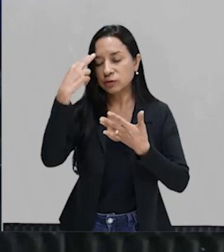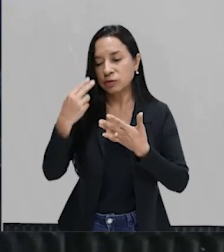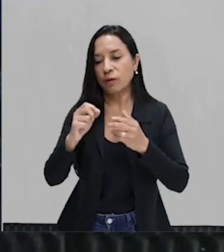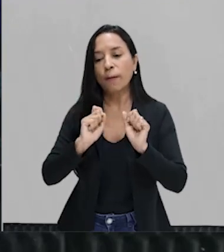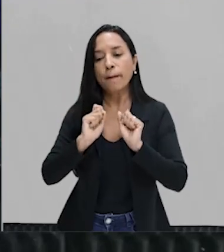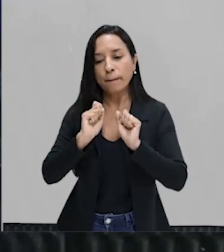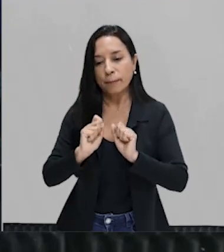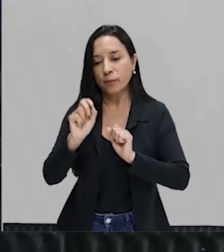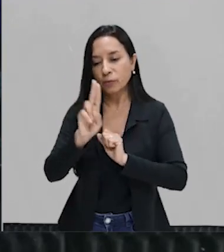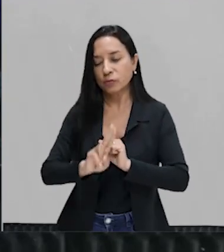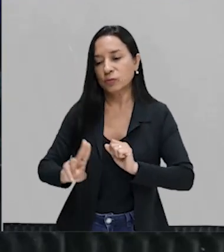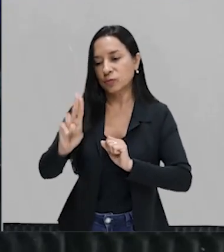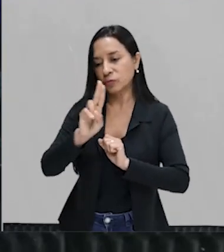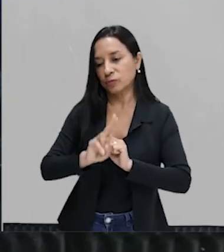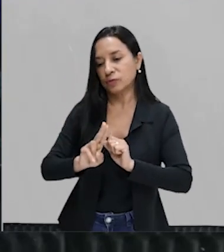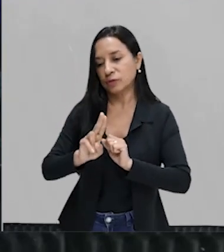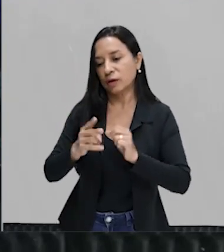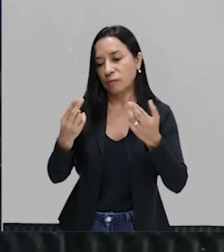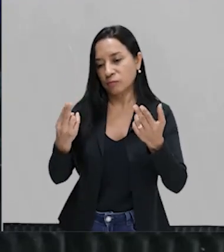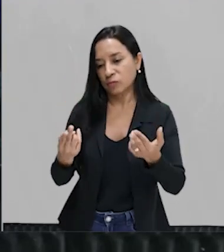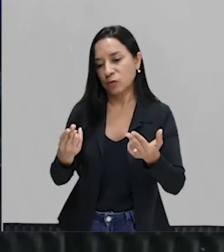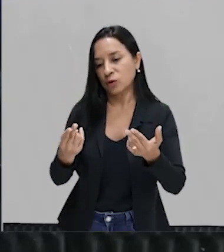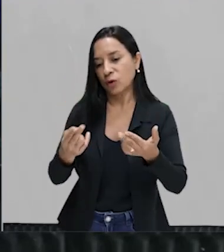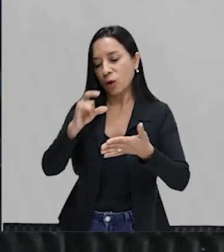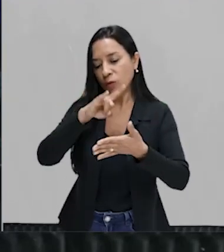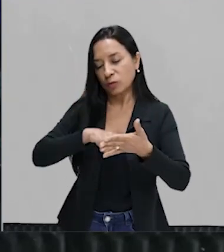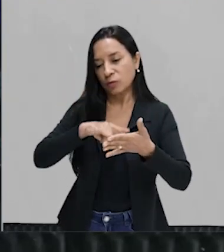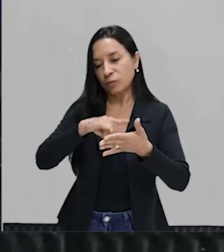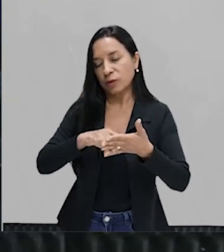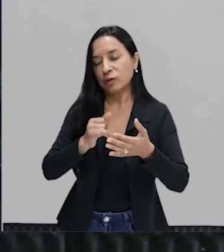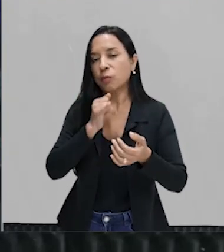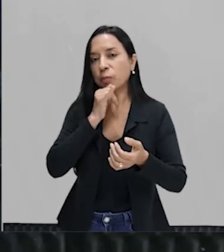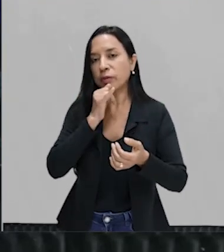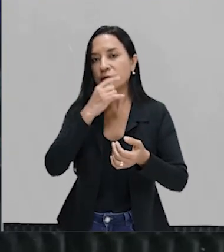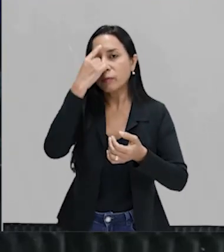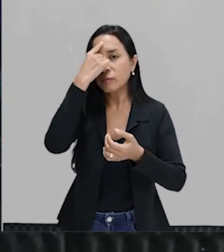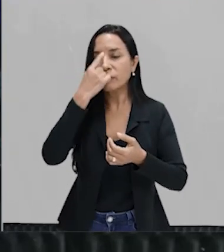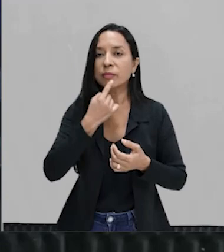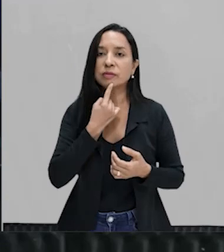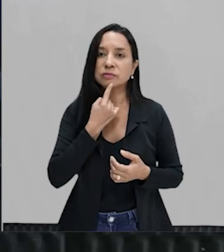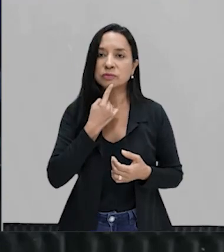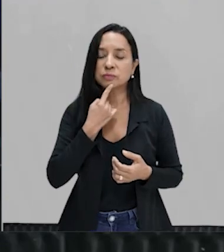posso utilizar um mesmo documento, uma imagem,